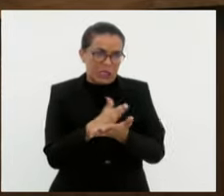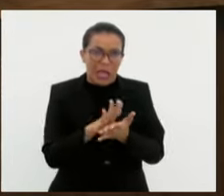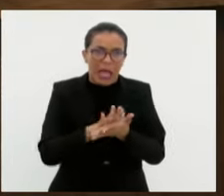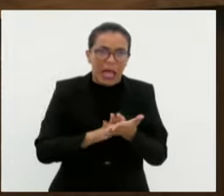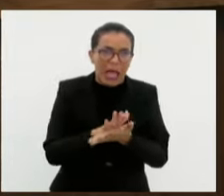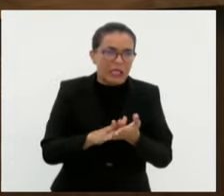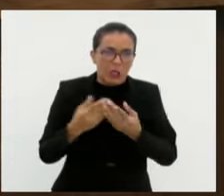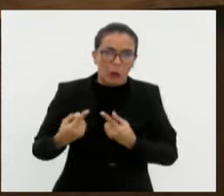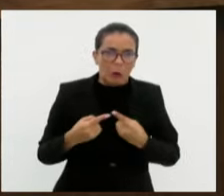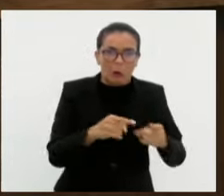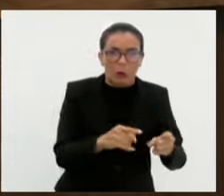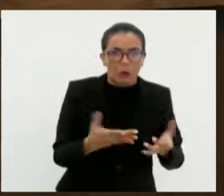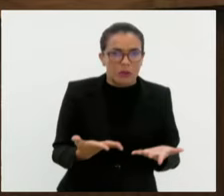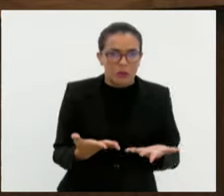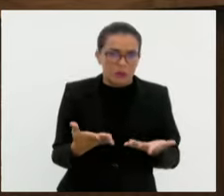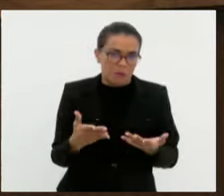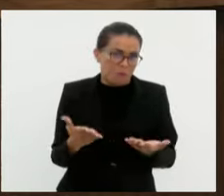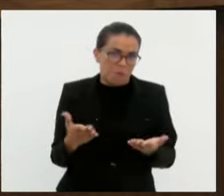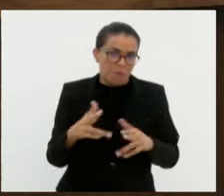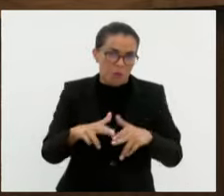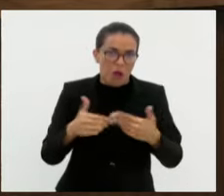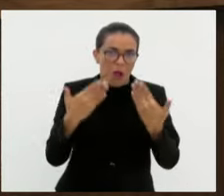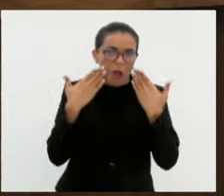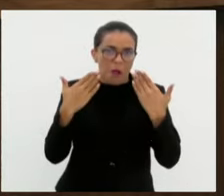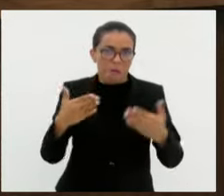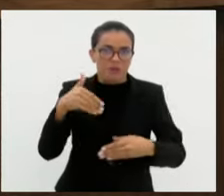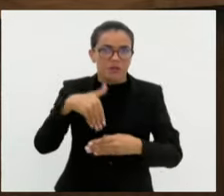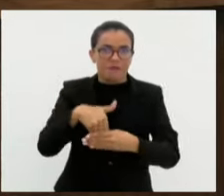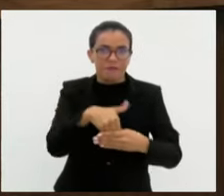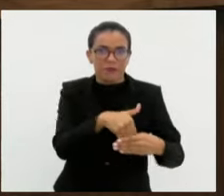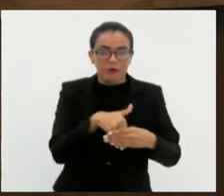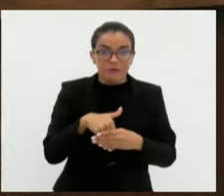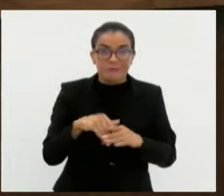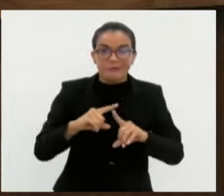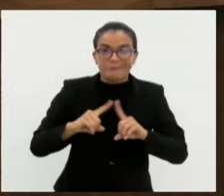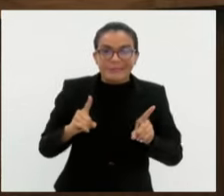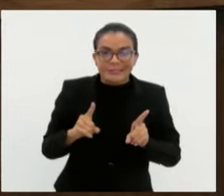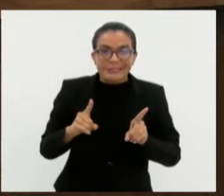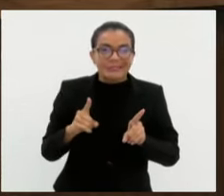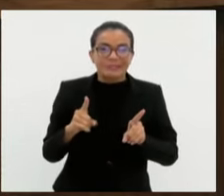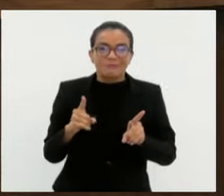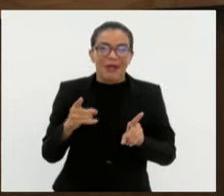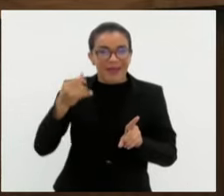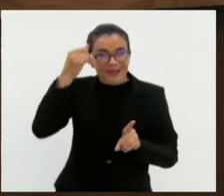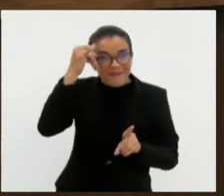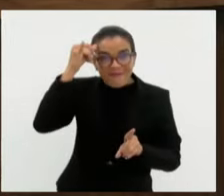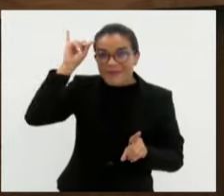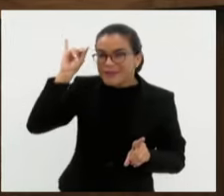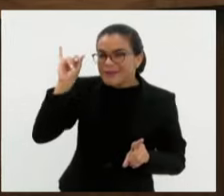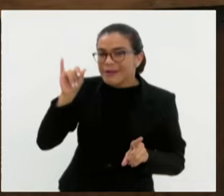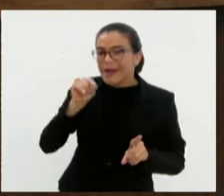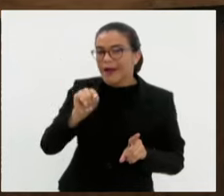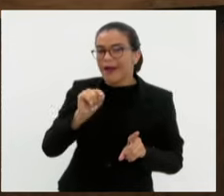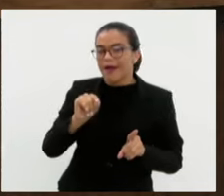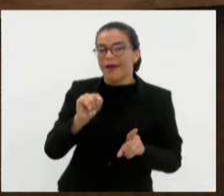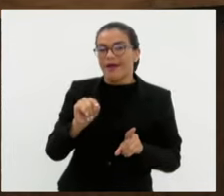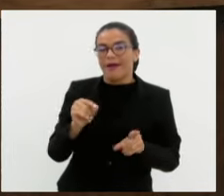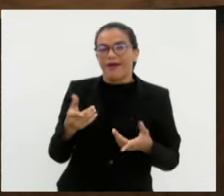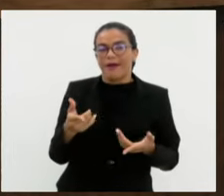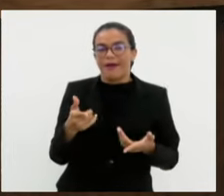Inclusive, eu faria por ocasião da apresentação do voto. Mas, para não dizerem que a condução está